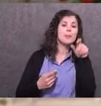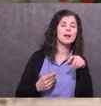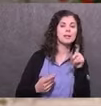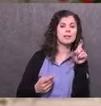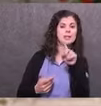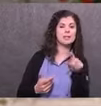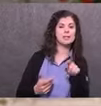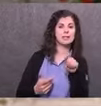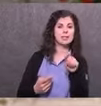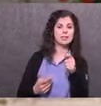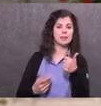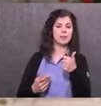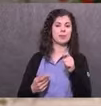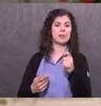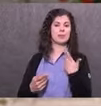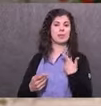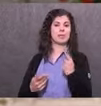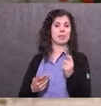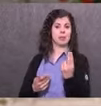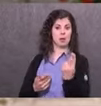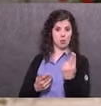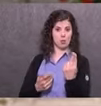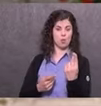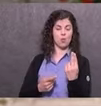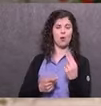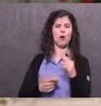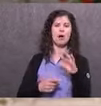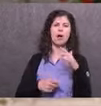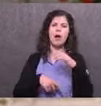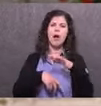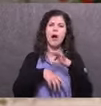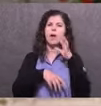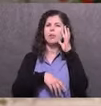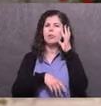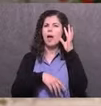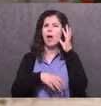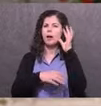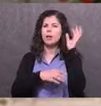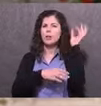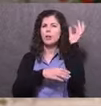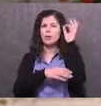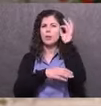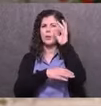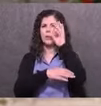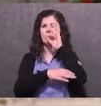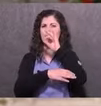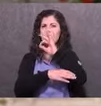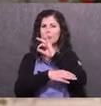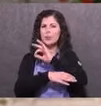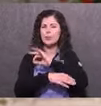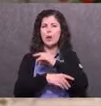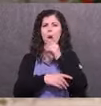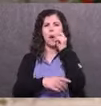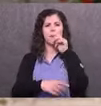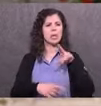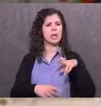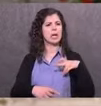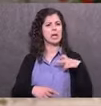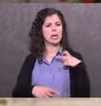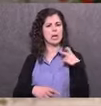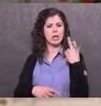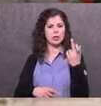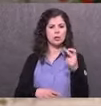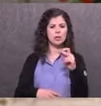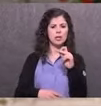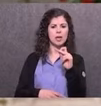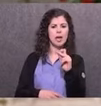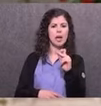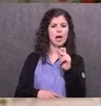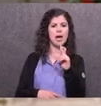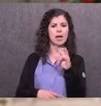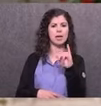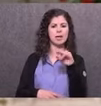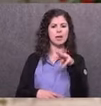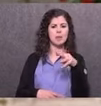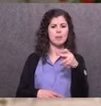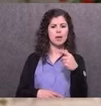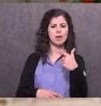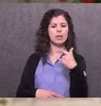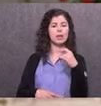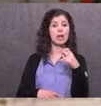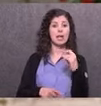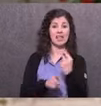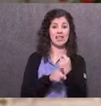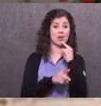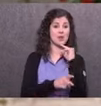Ao cair da tarde, veio um homem rico da Arimateia, chamado José, que também se tinha